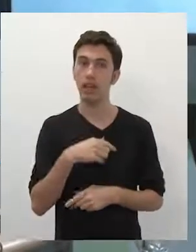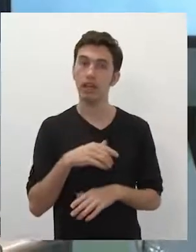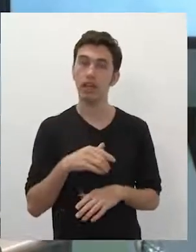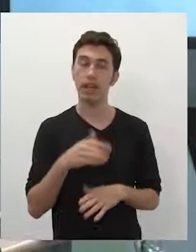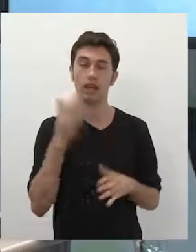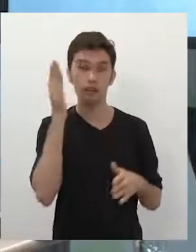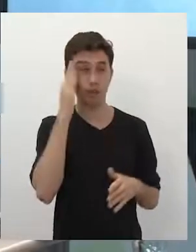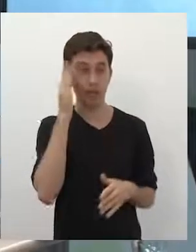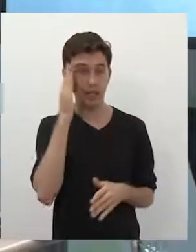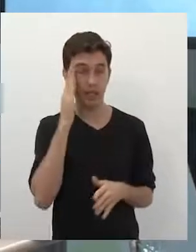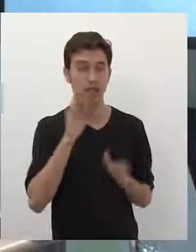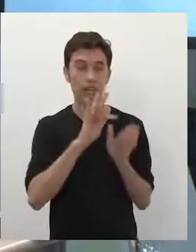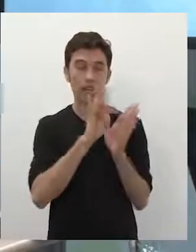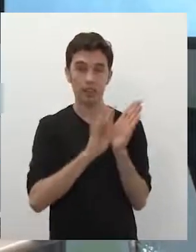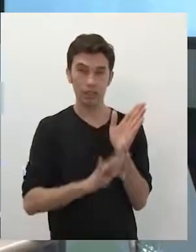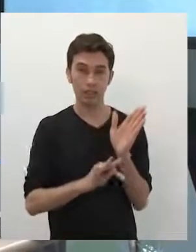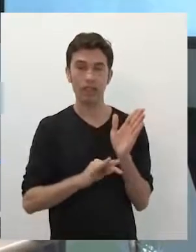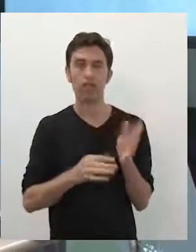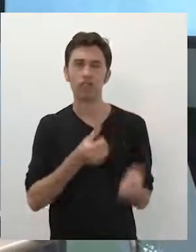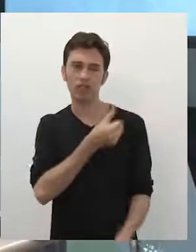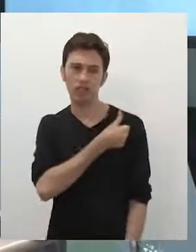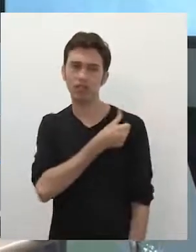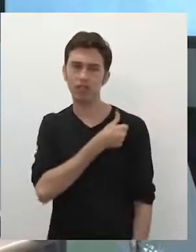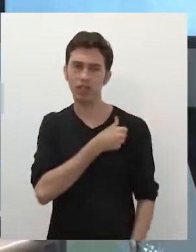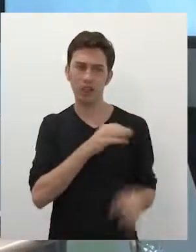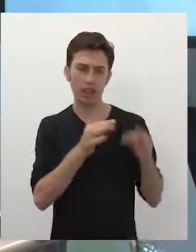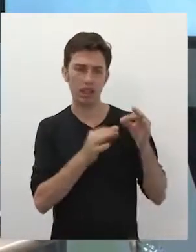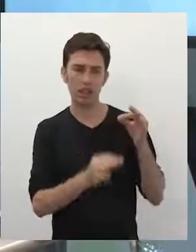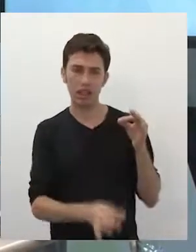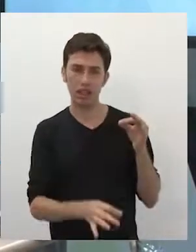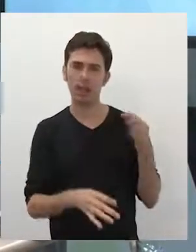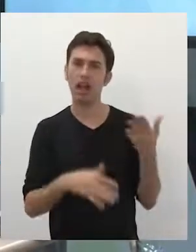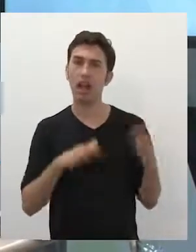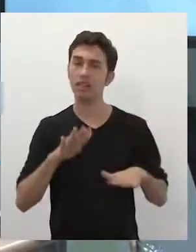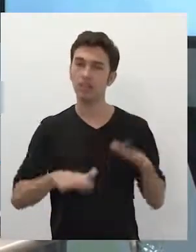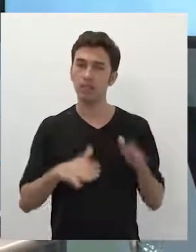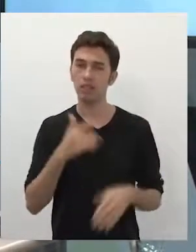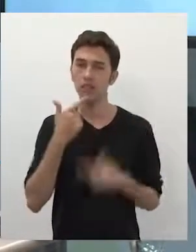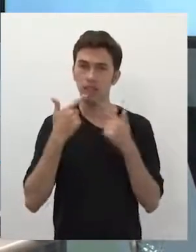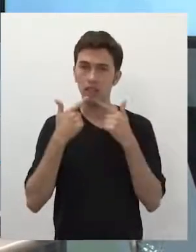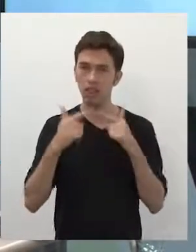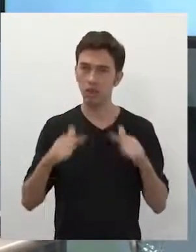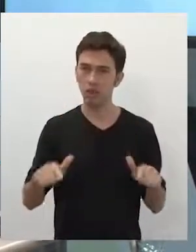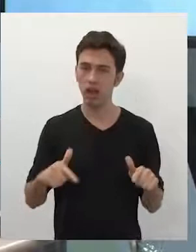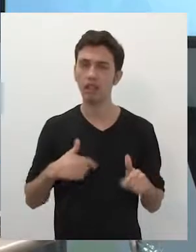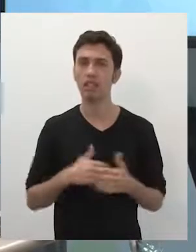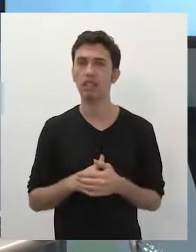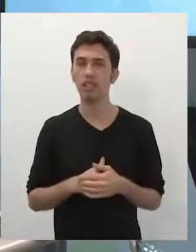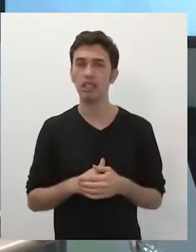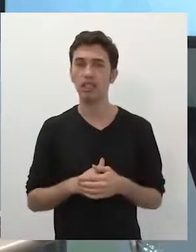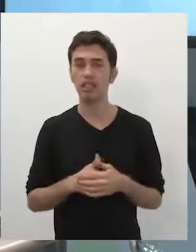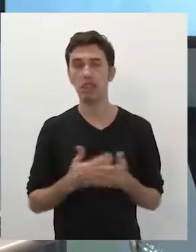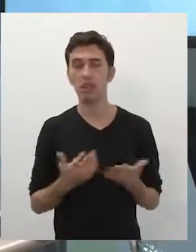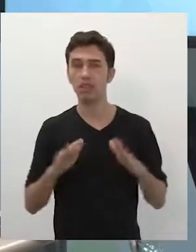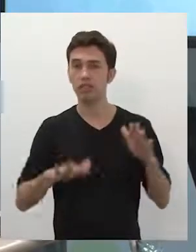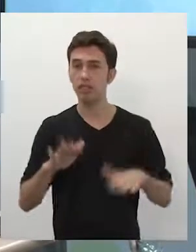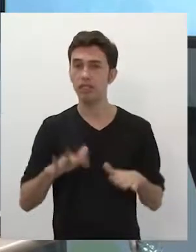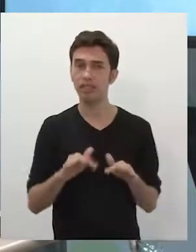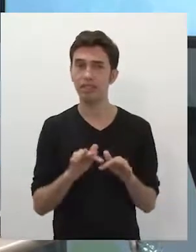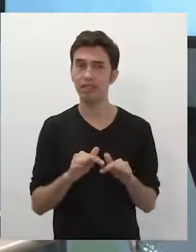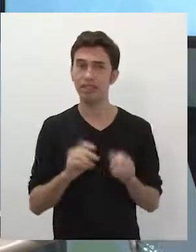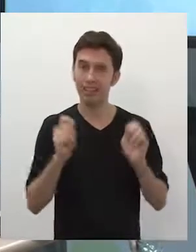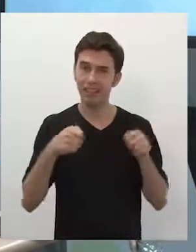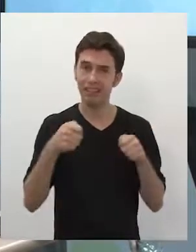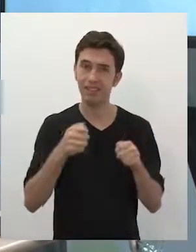pouquinho mais extensa para o 6º ano, né? Tem uma linguagem assim que talvez pudesse ser mais acessível a eles, mas novamente,